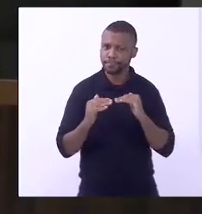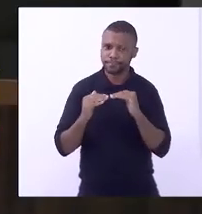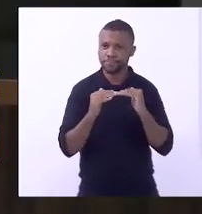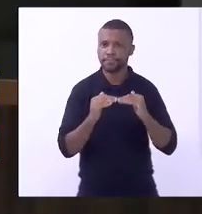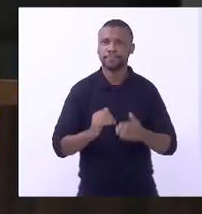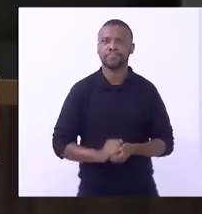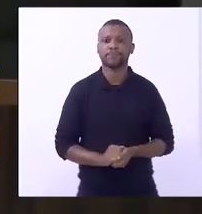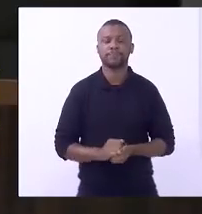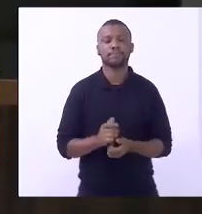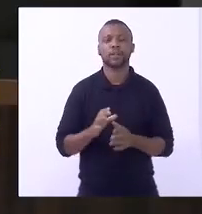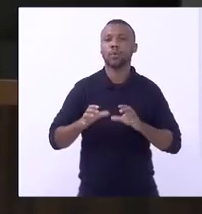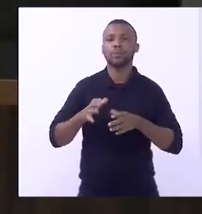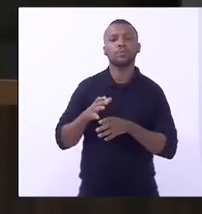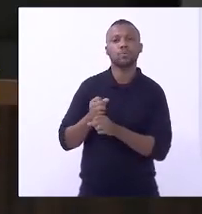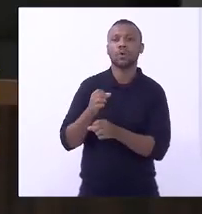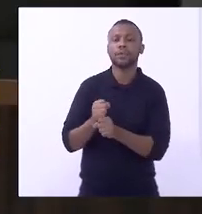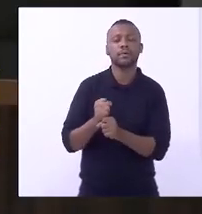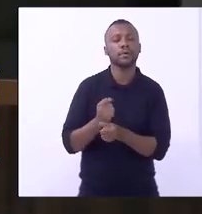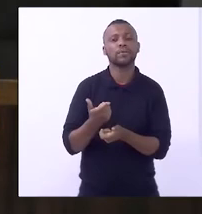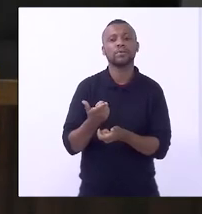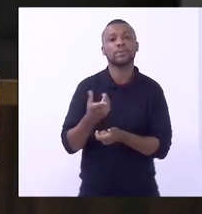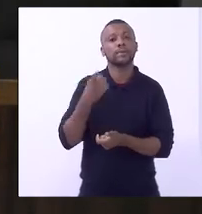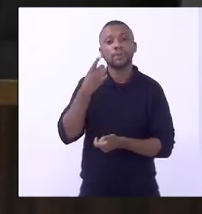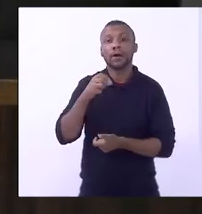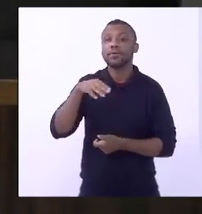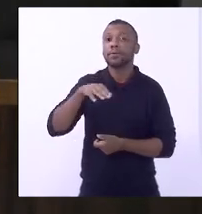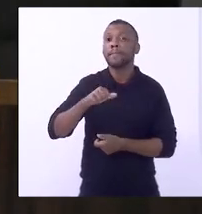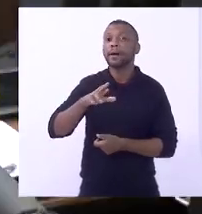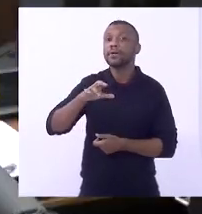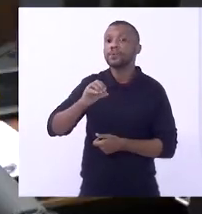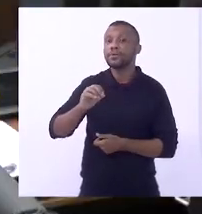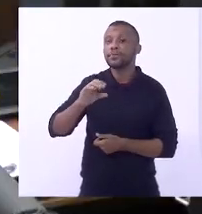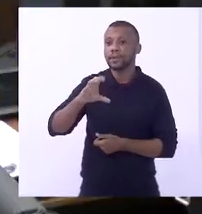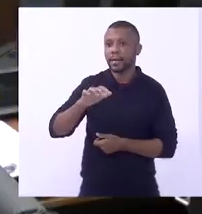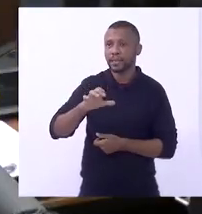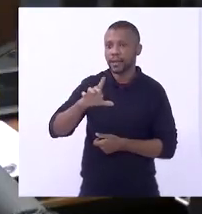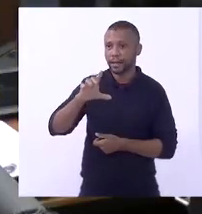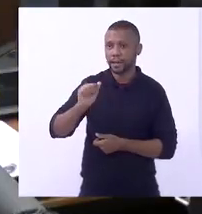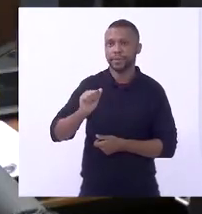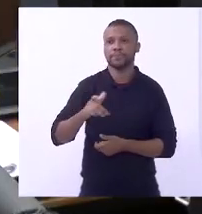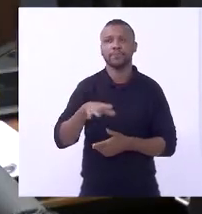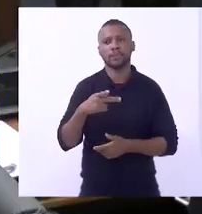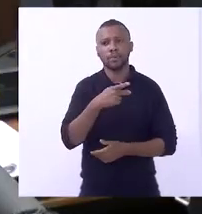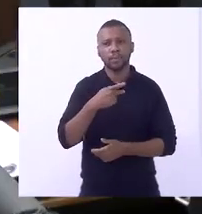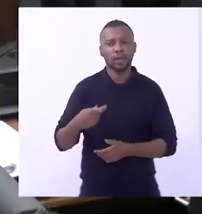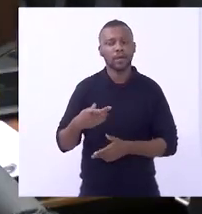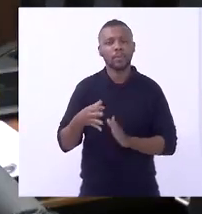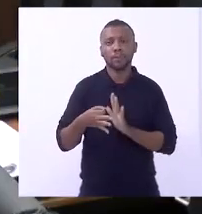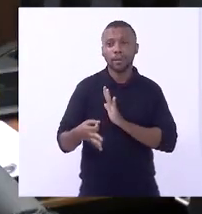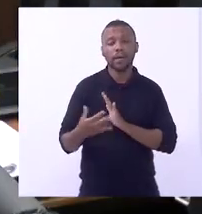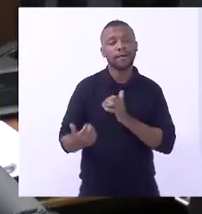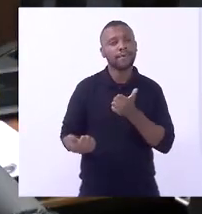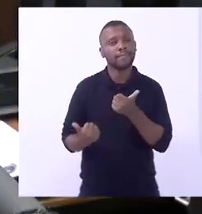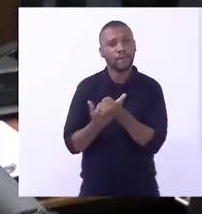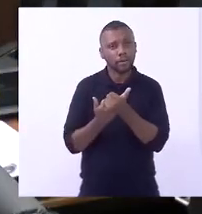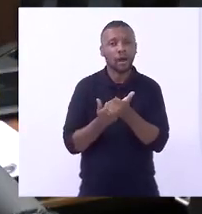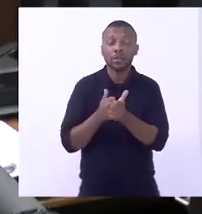Comissão de Orçamento, deputado Márcio Canella. Senhor presidente, parecia favorável acompanhando a